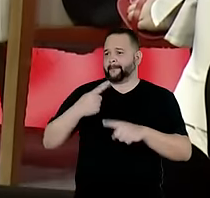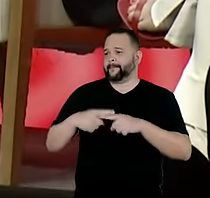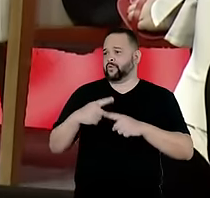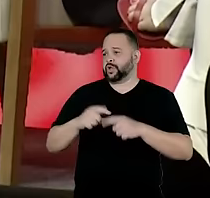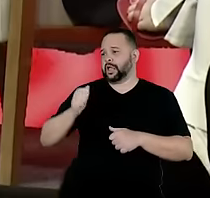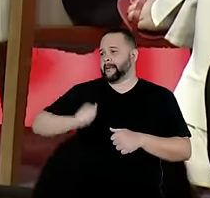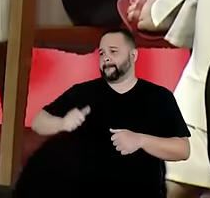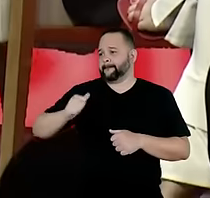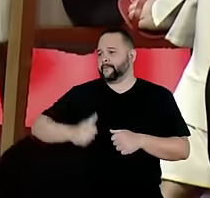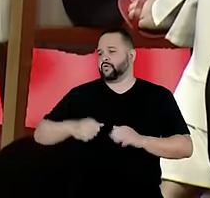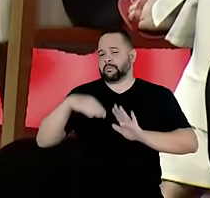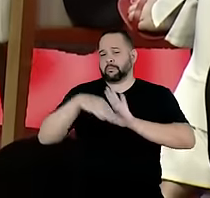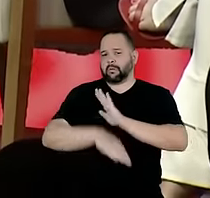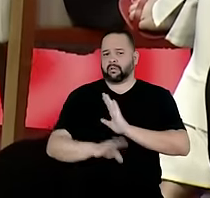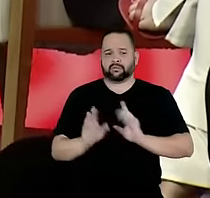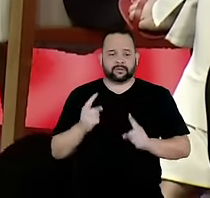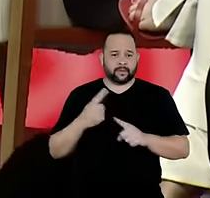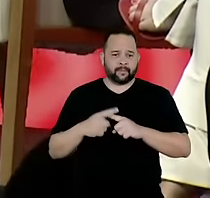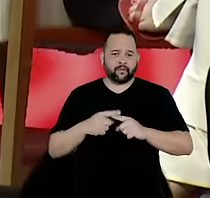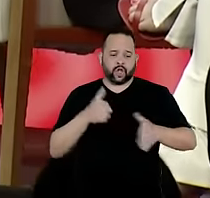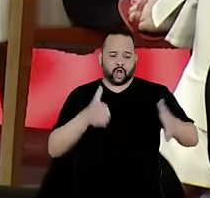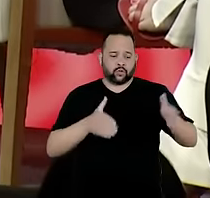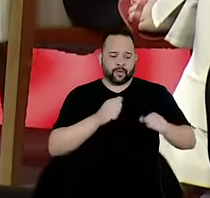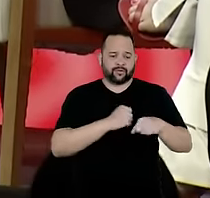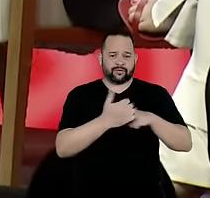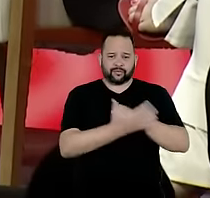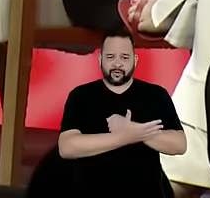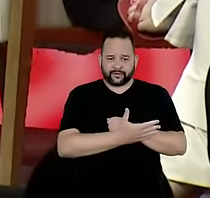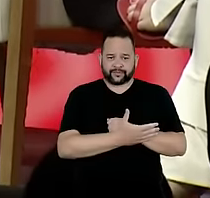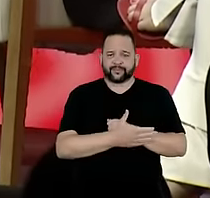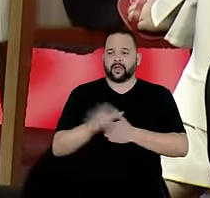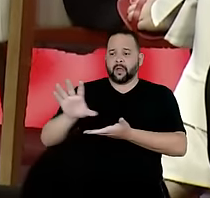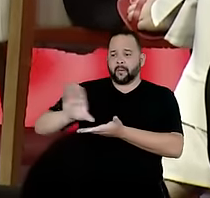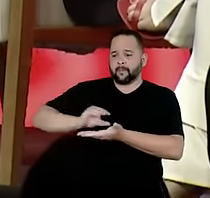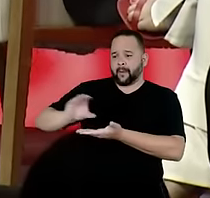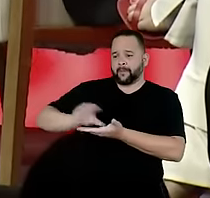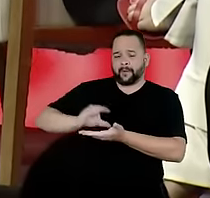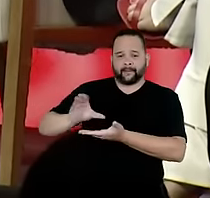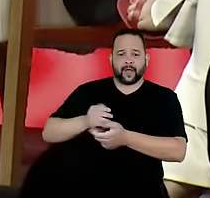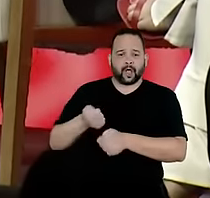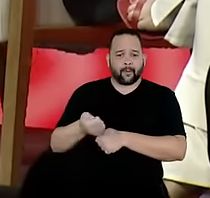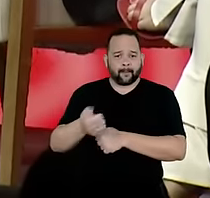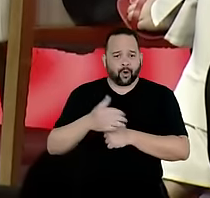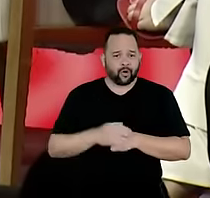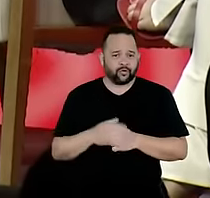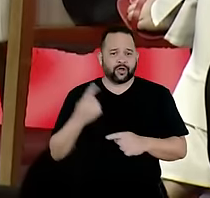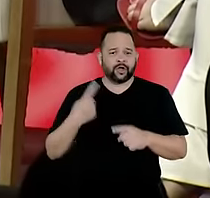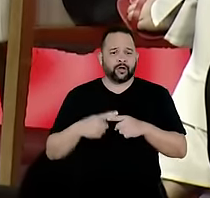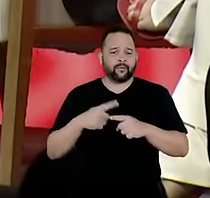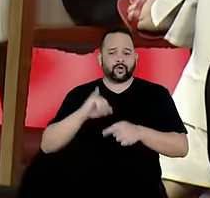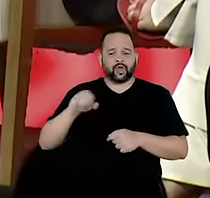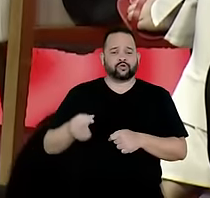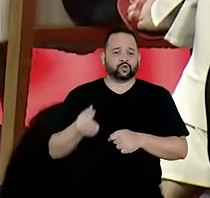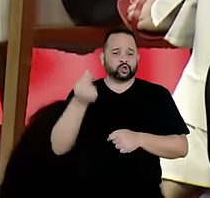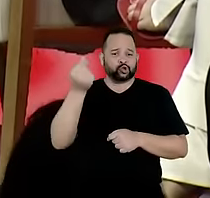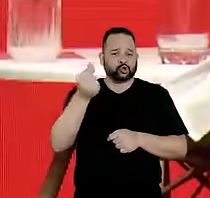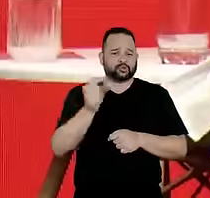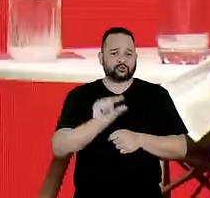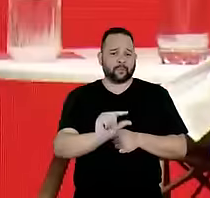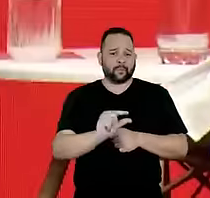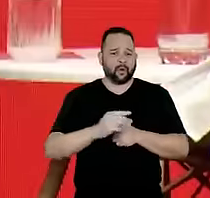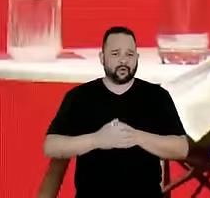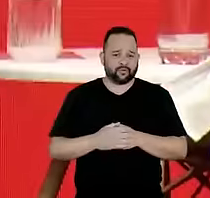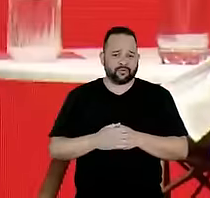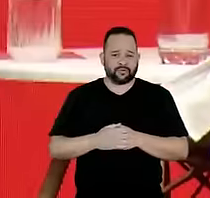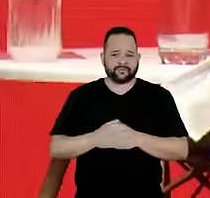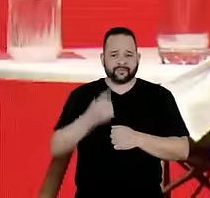não teve tanto saque por quê Porque o juro era muito baixo né foi subindo o juro Aí você olha sua taxa né